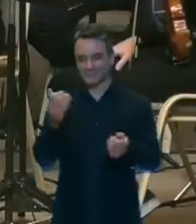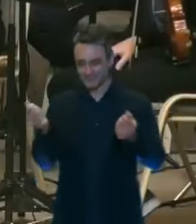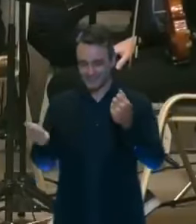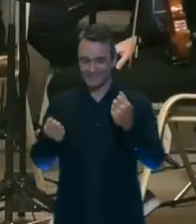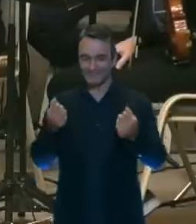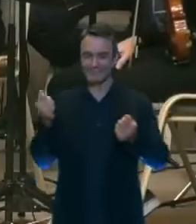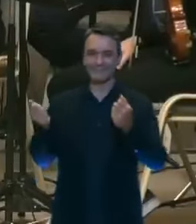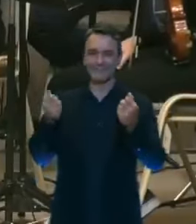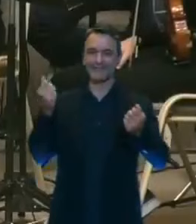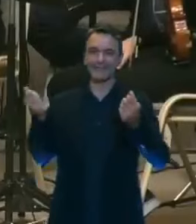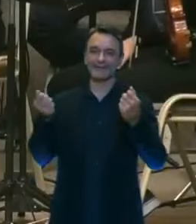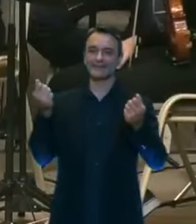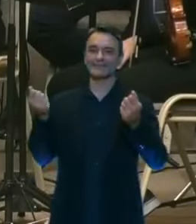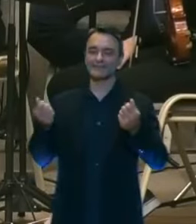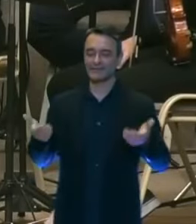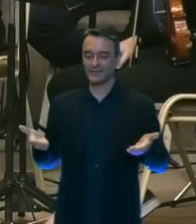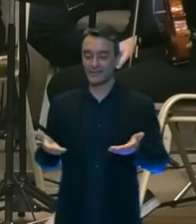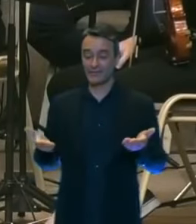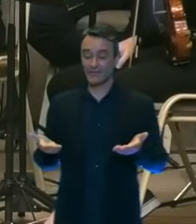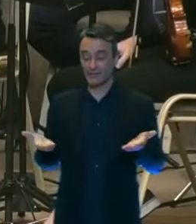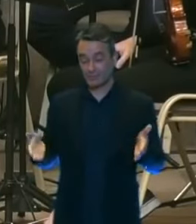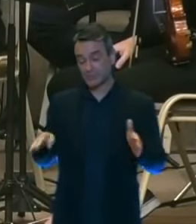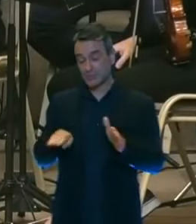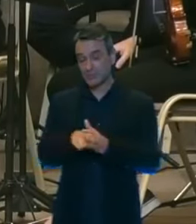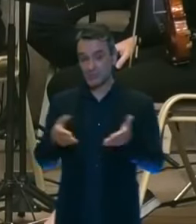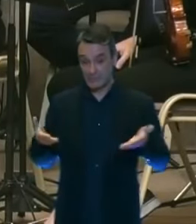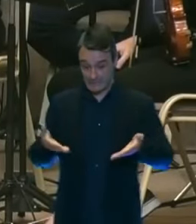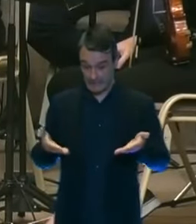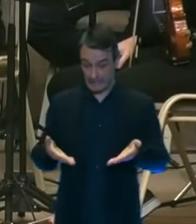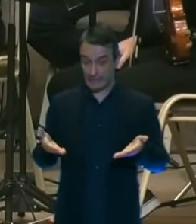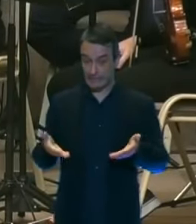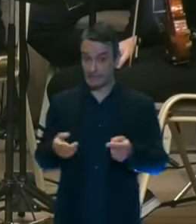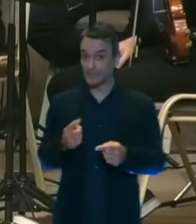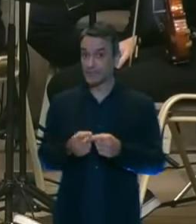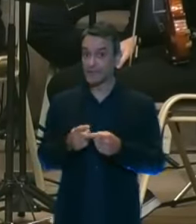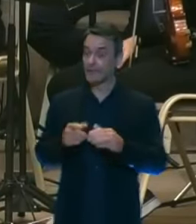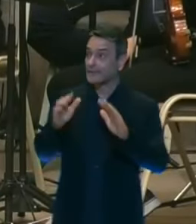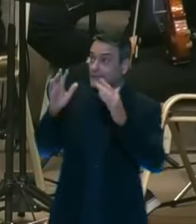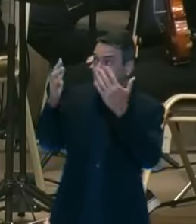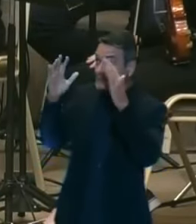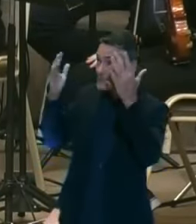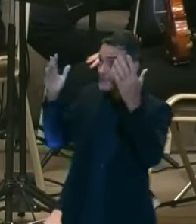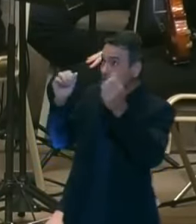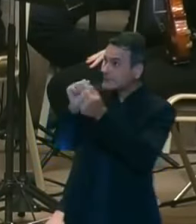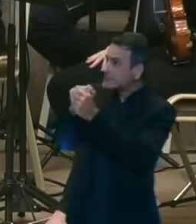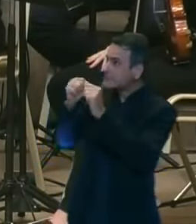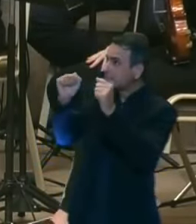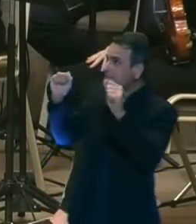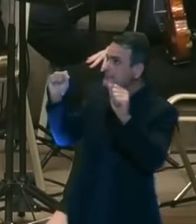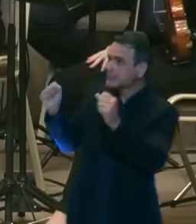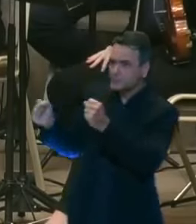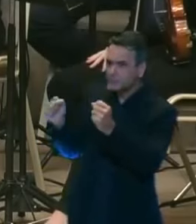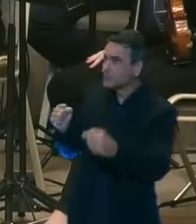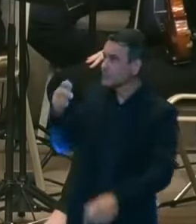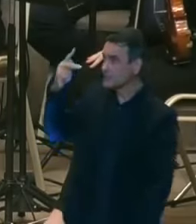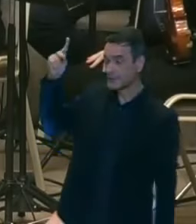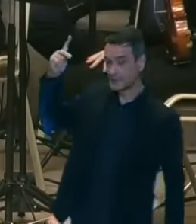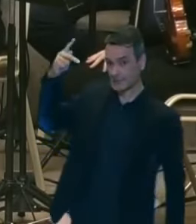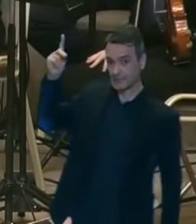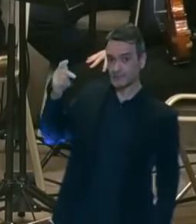Aleluia! Hoje nós viemos aqui exaltar a grandeza de Deus.